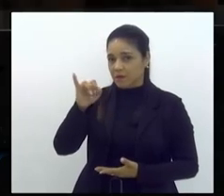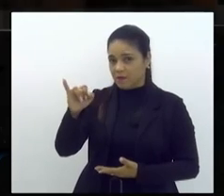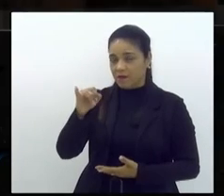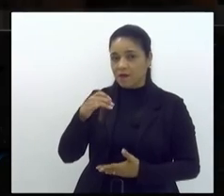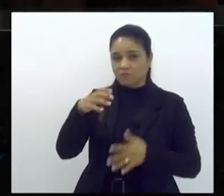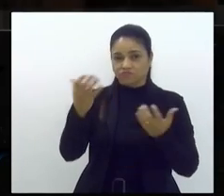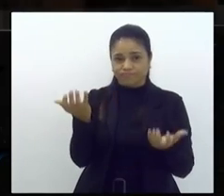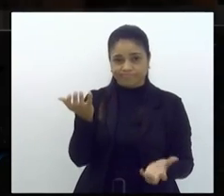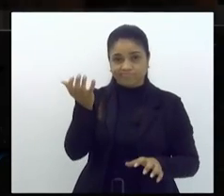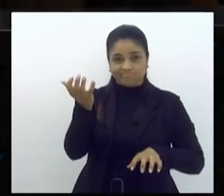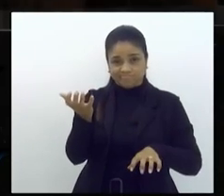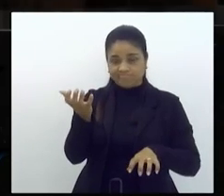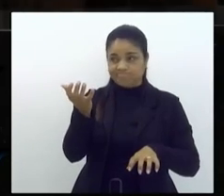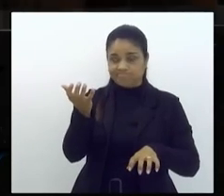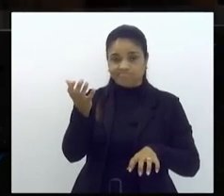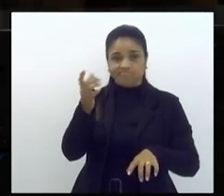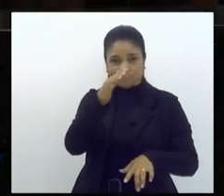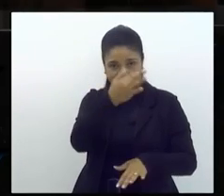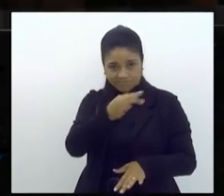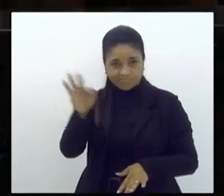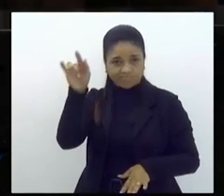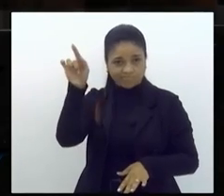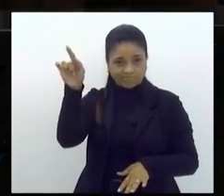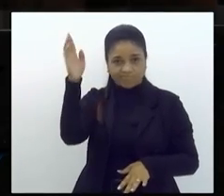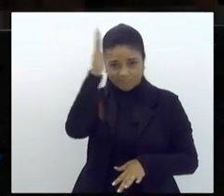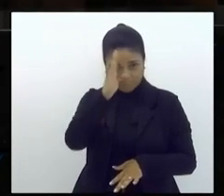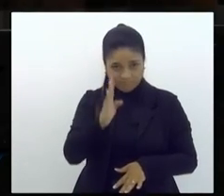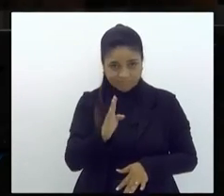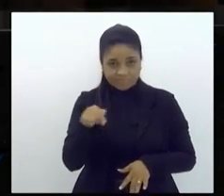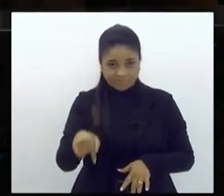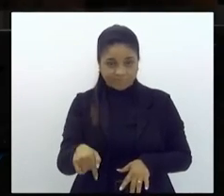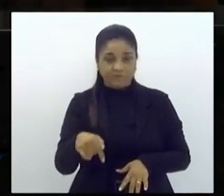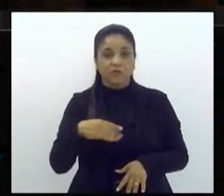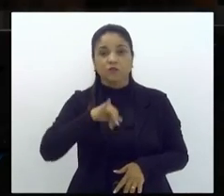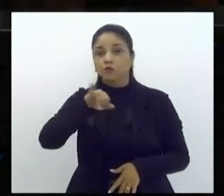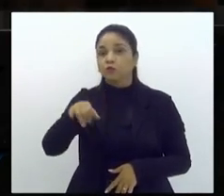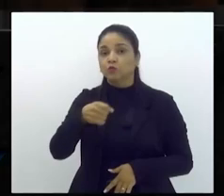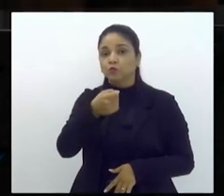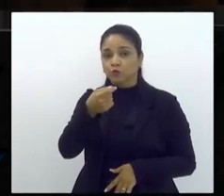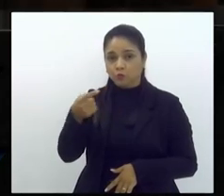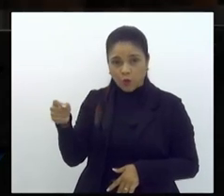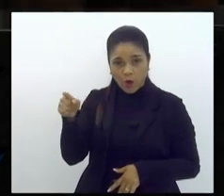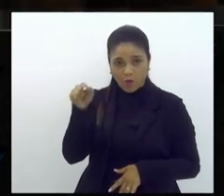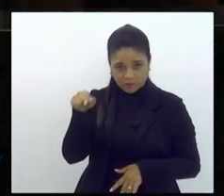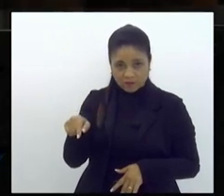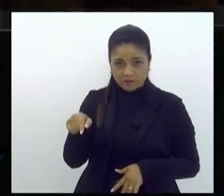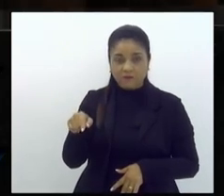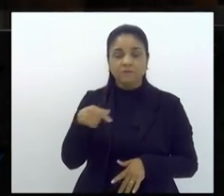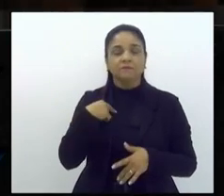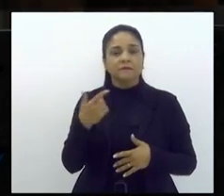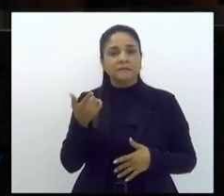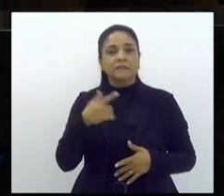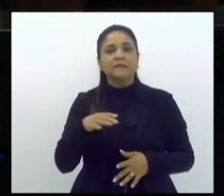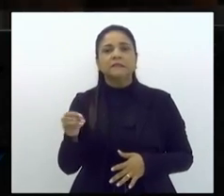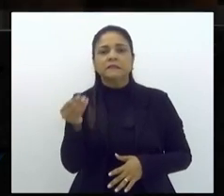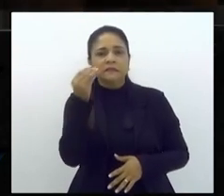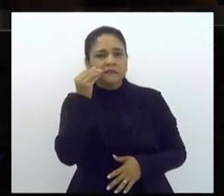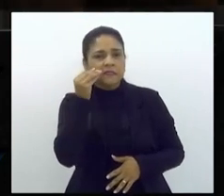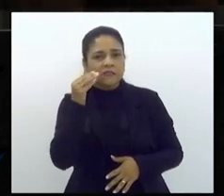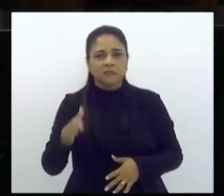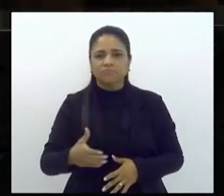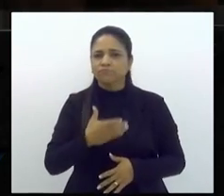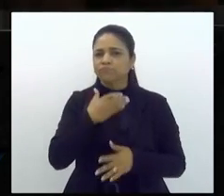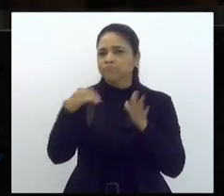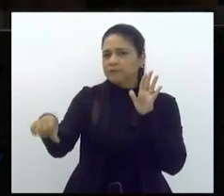Nacional companheiro João Pedro stédile essa CPI que tenta criminalizar o MST que tenta criminalizar